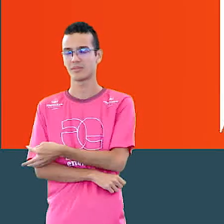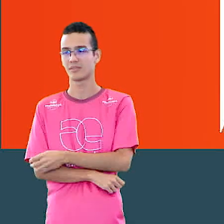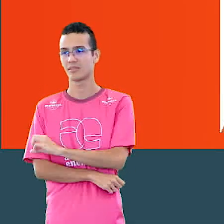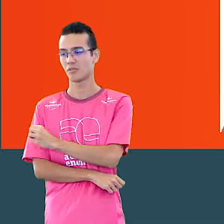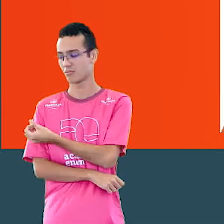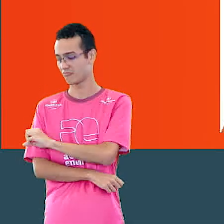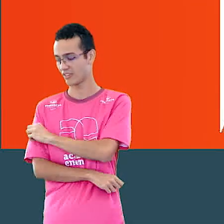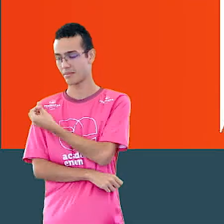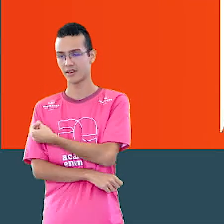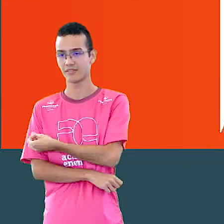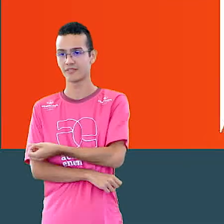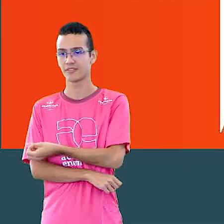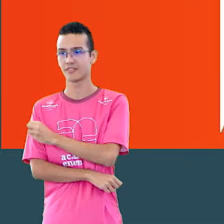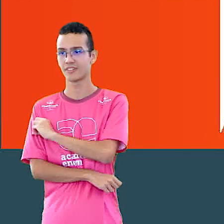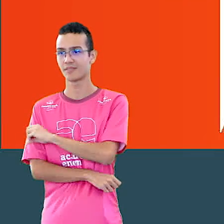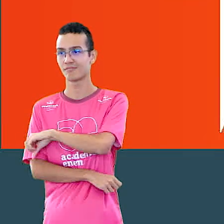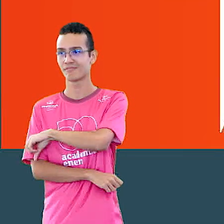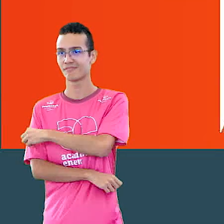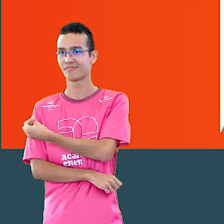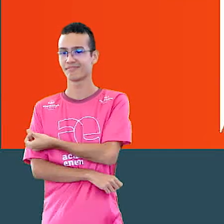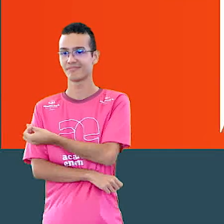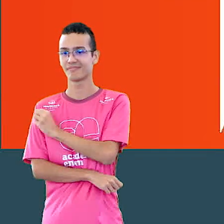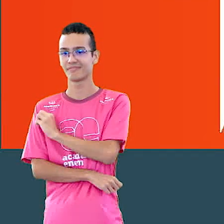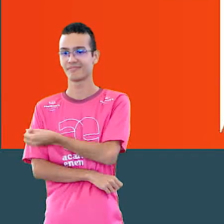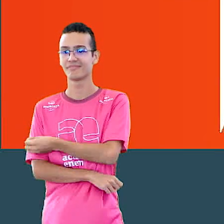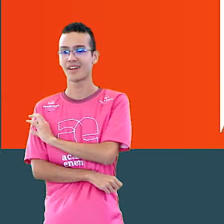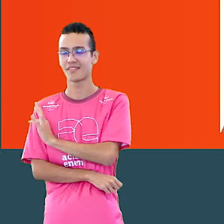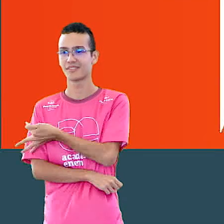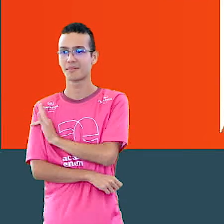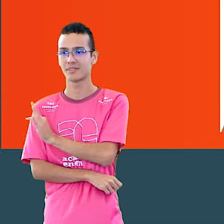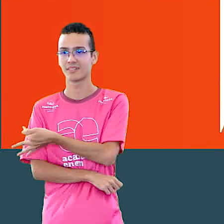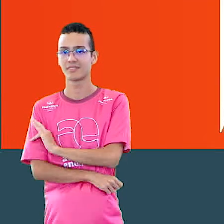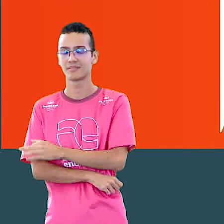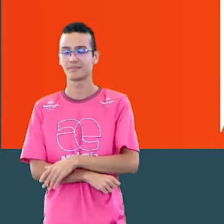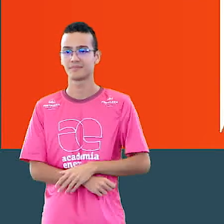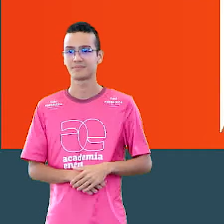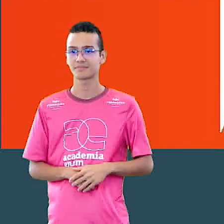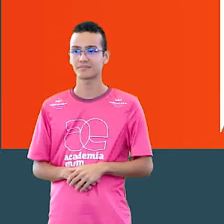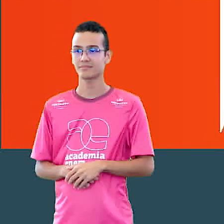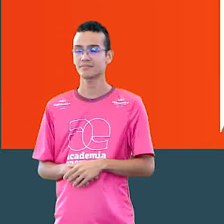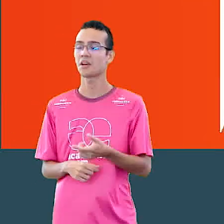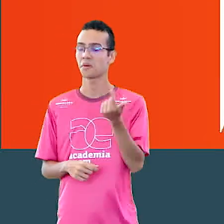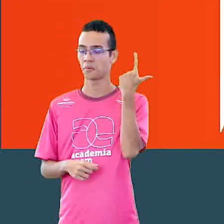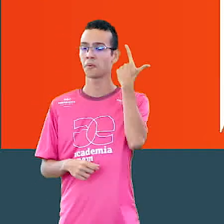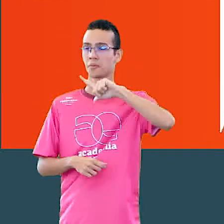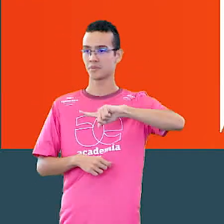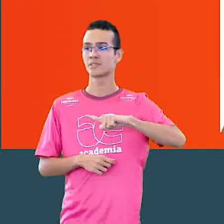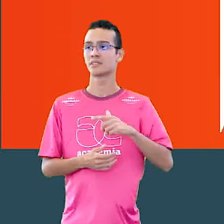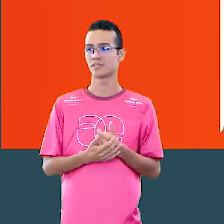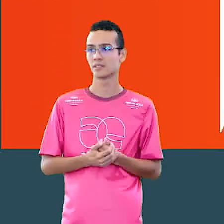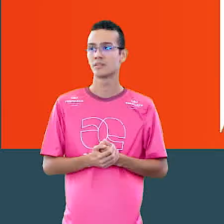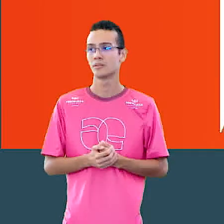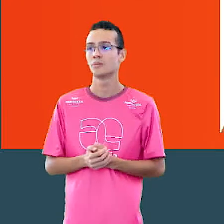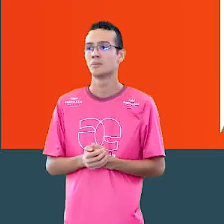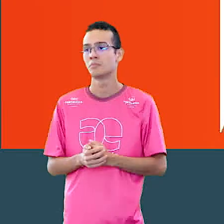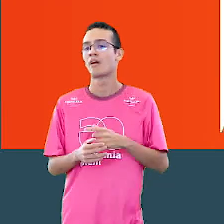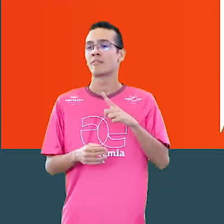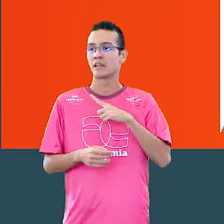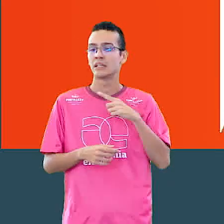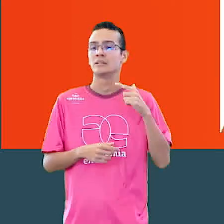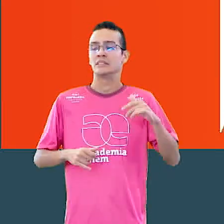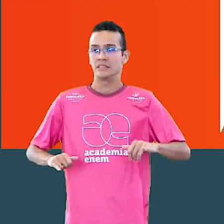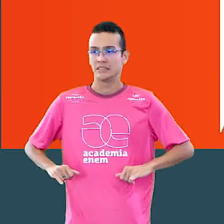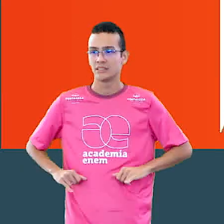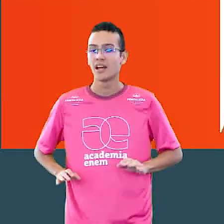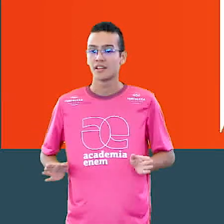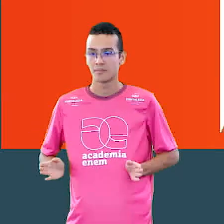conseguiu terminar os seus estudos sendo doméstica, tendo passado como babá, e foi fazer um